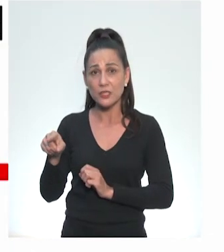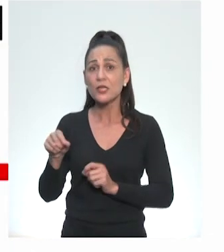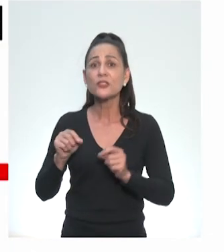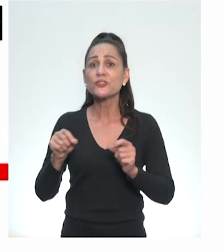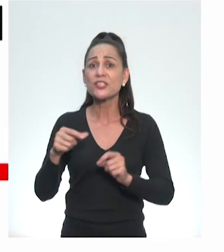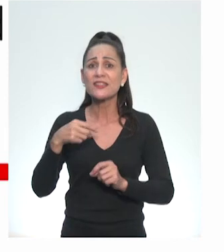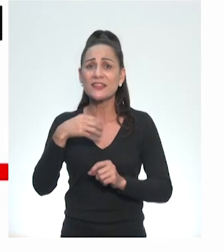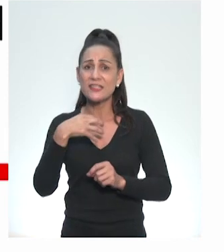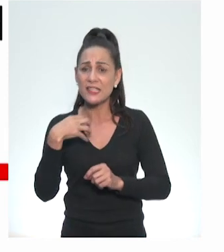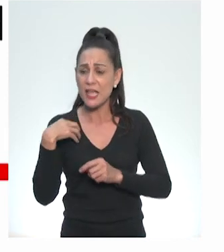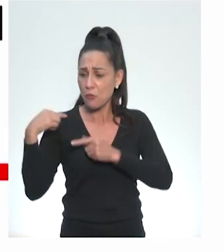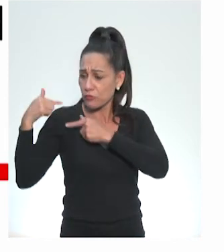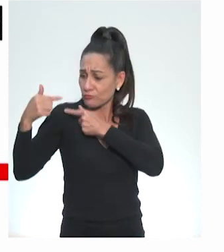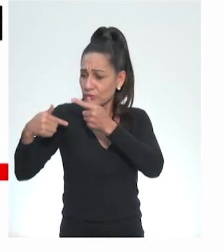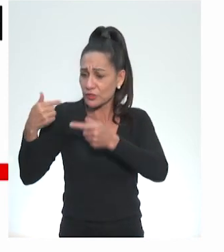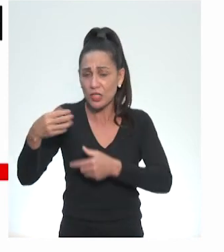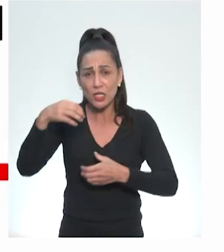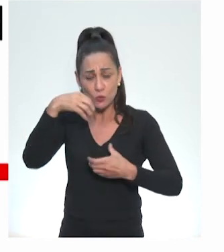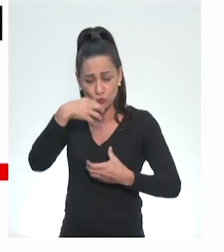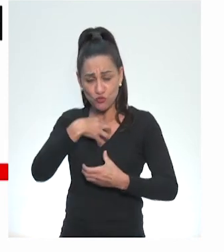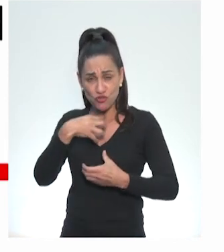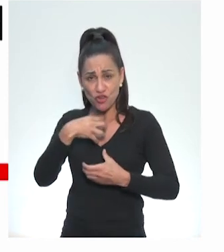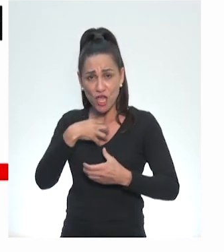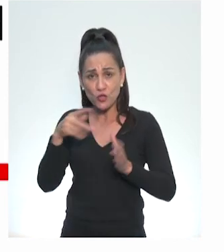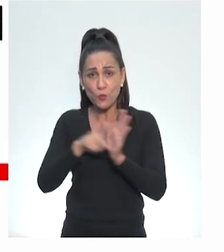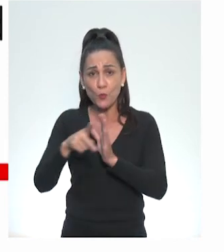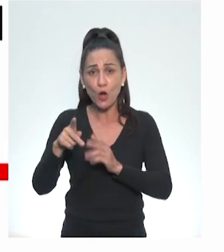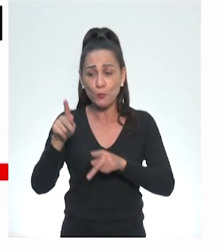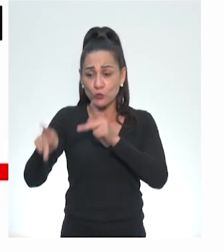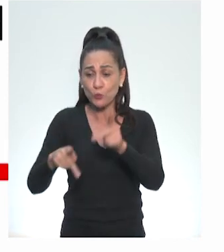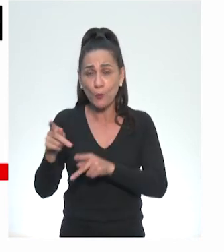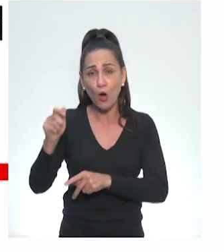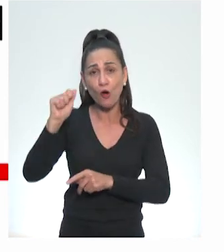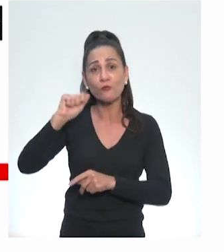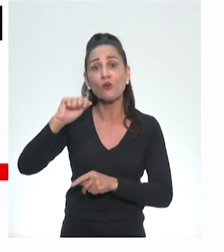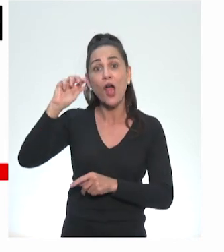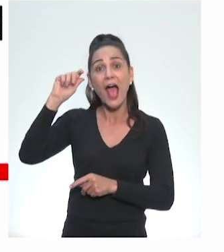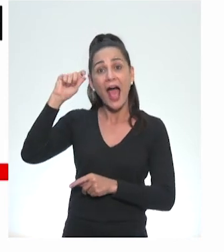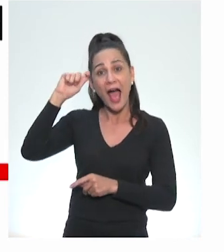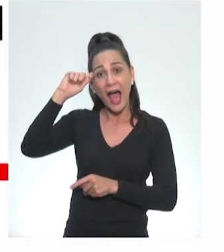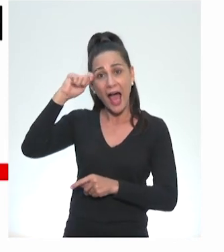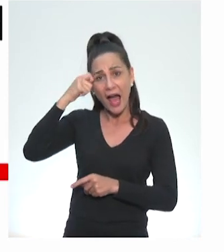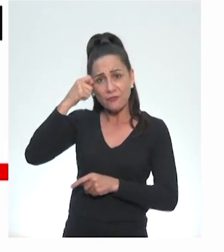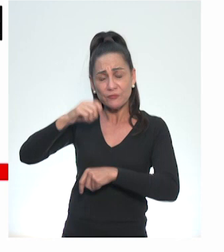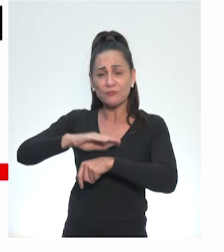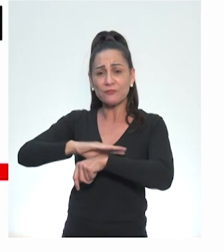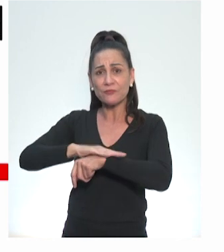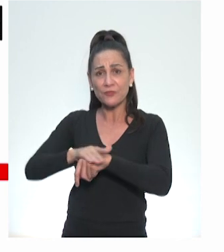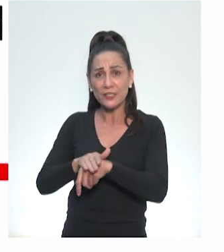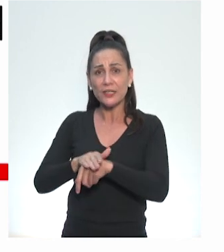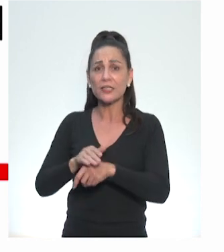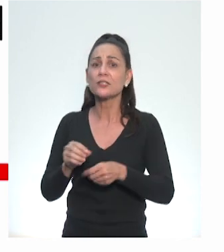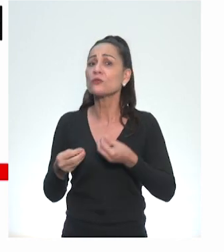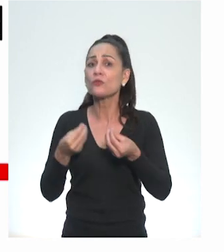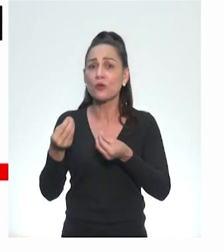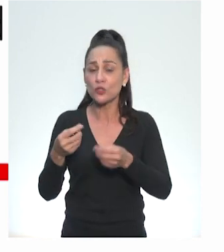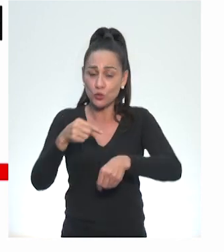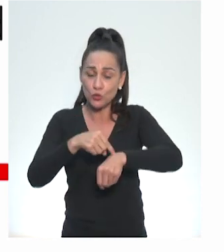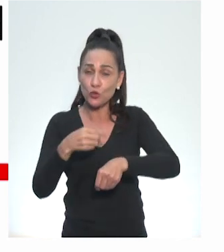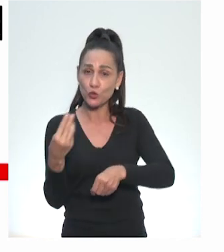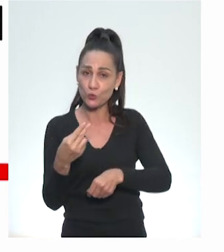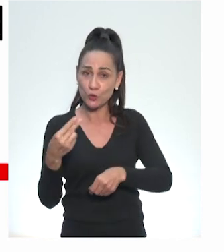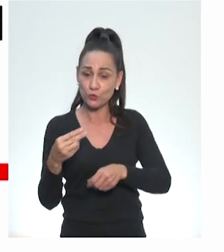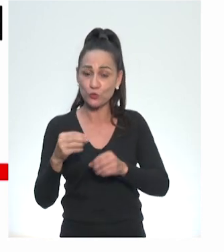ter ancestralidade africana? O que que significa, né, para vocês essa ancestralidade? A gente vai dar 2 minutinhos para